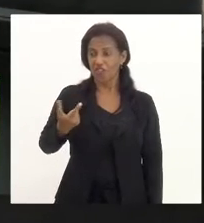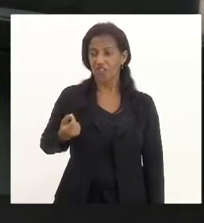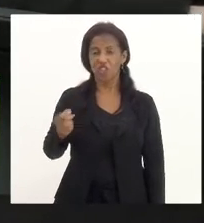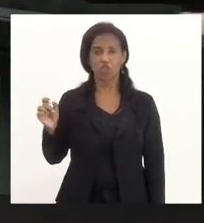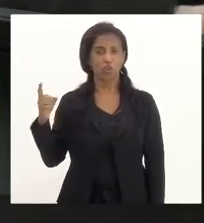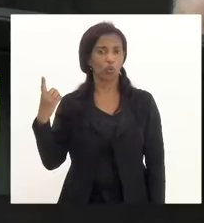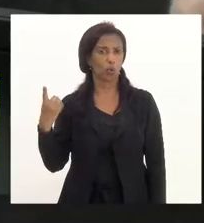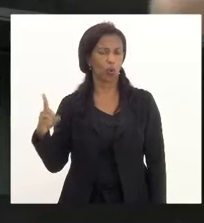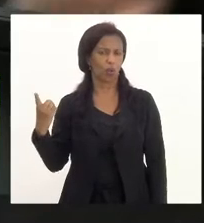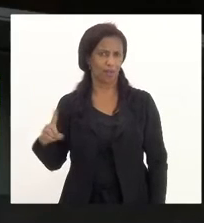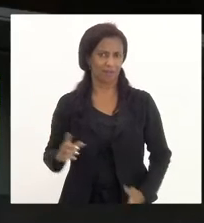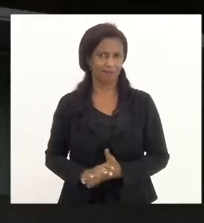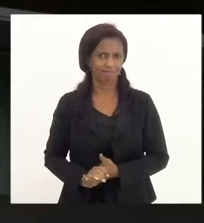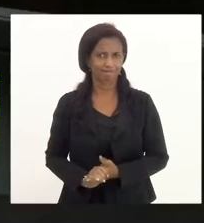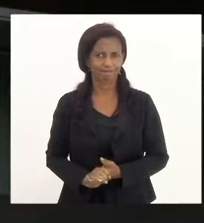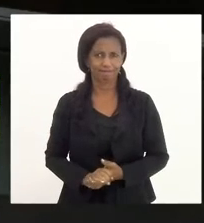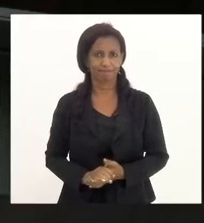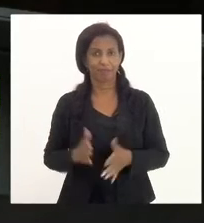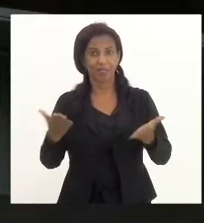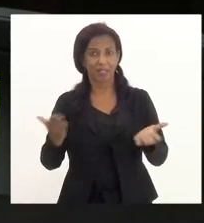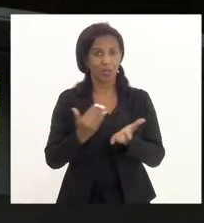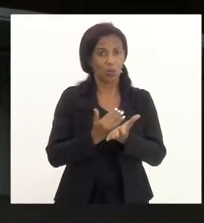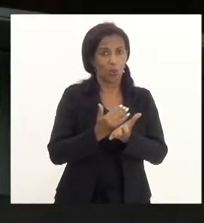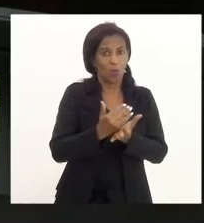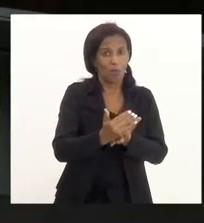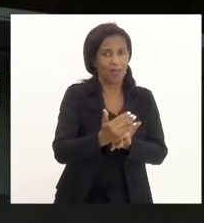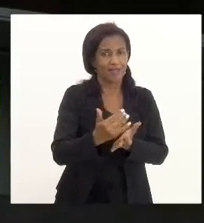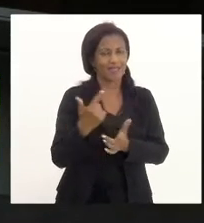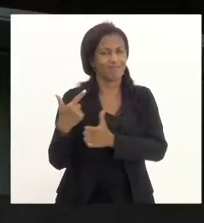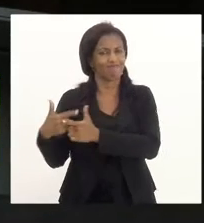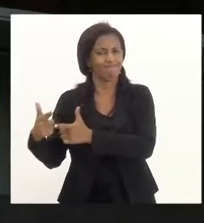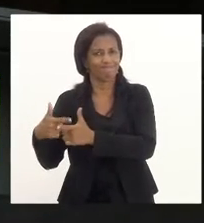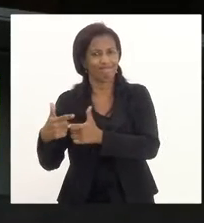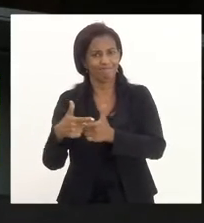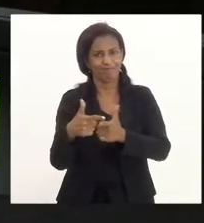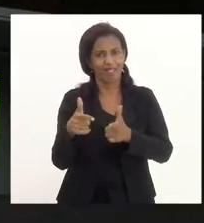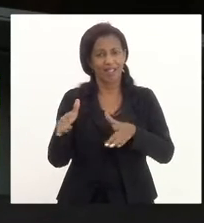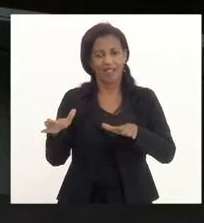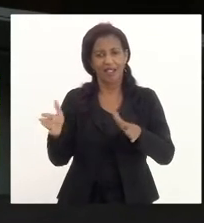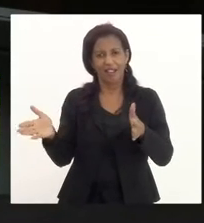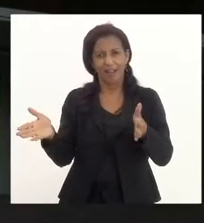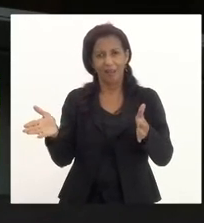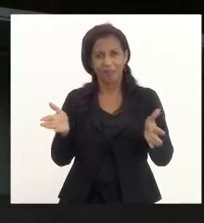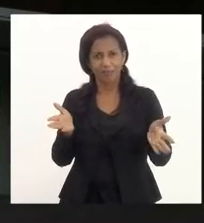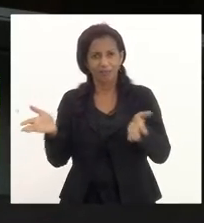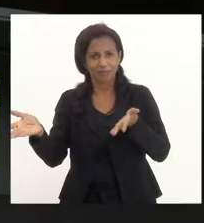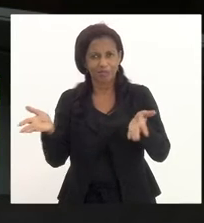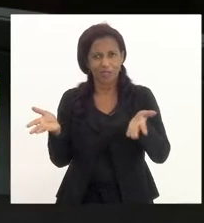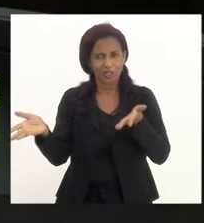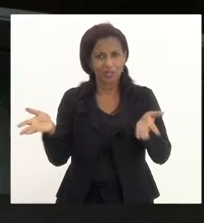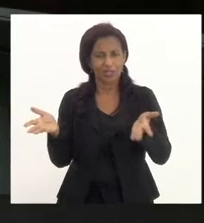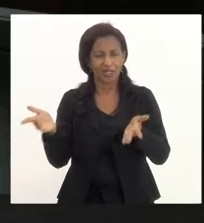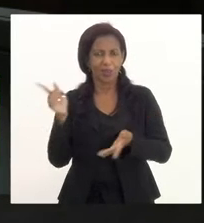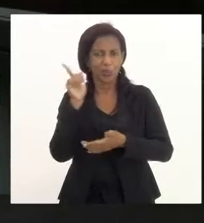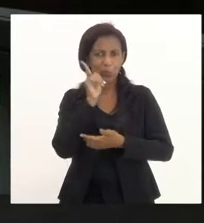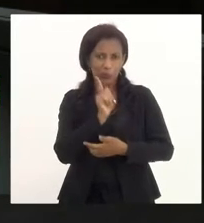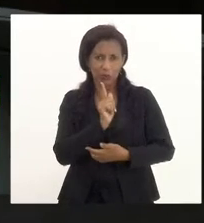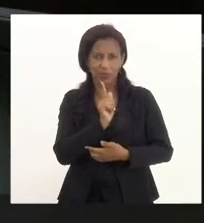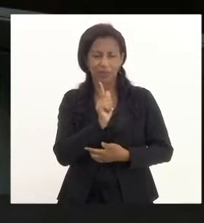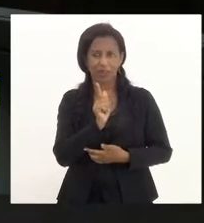$20 E aí ó há problemas então à medida que a gente é consiga